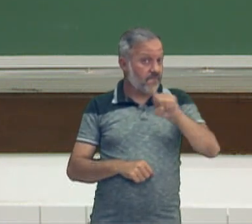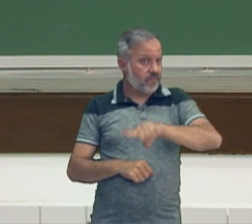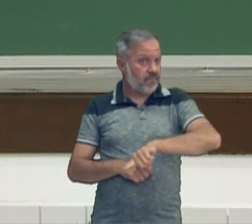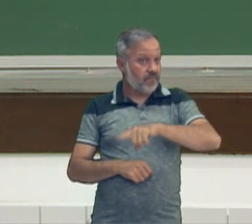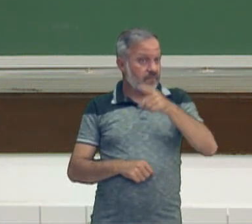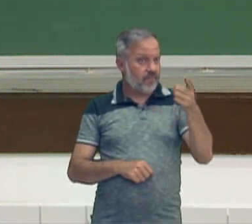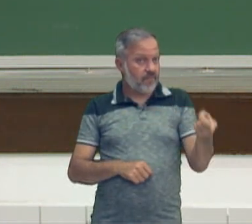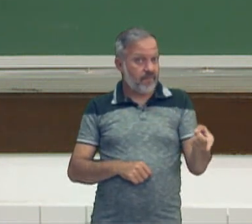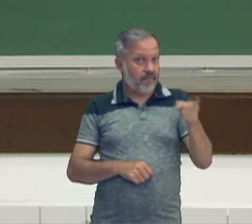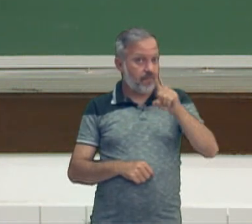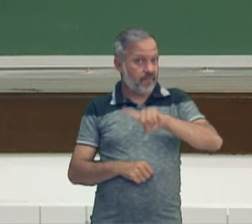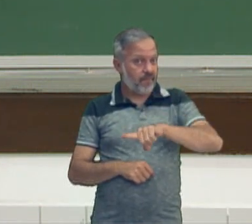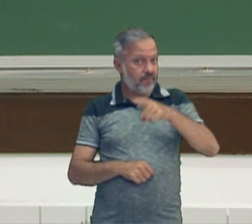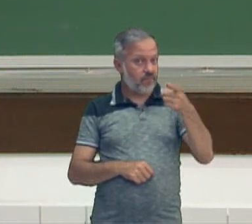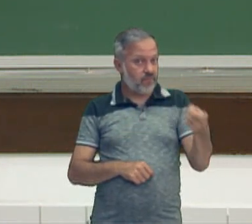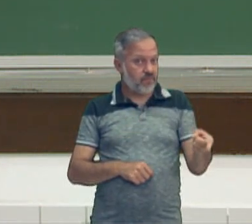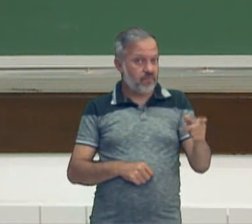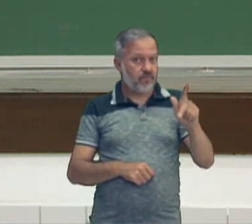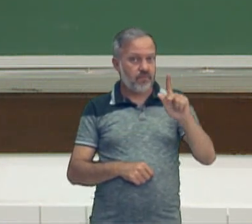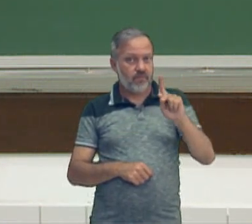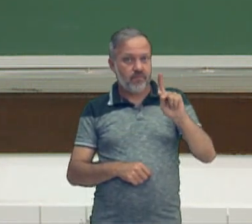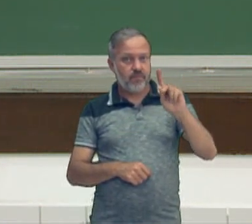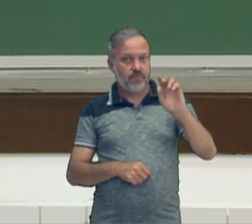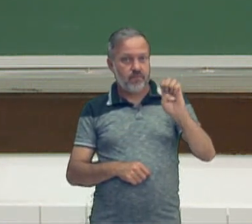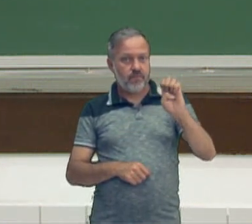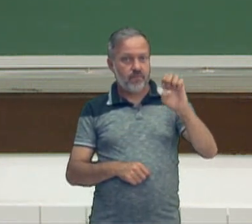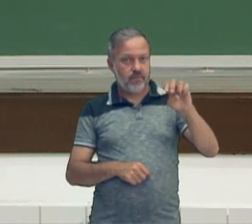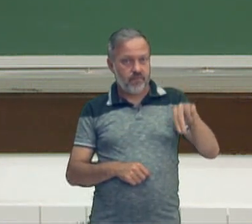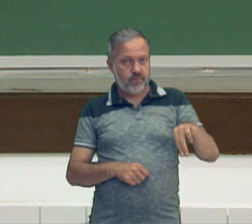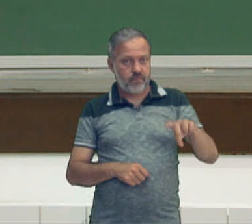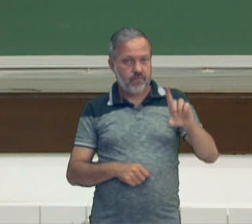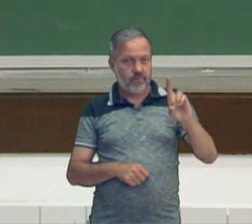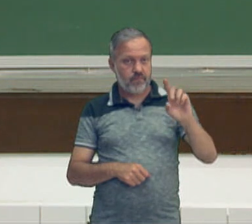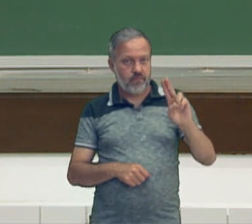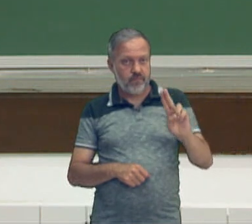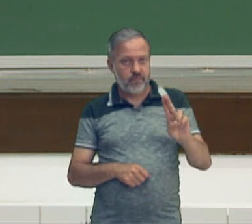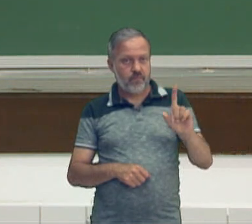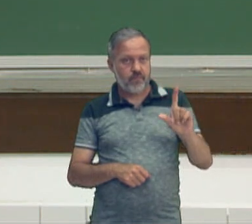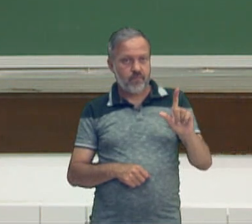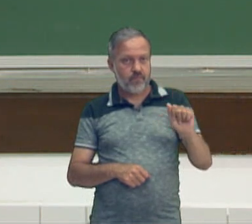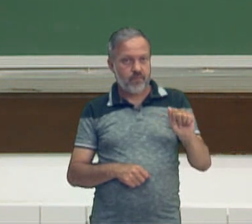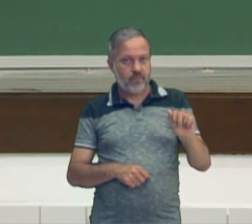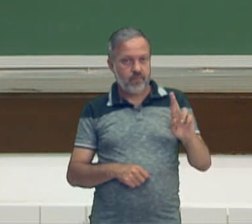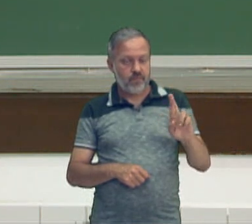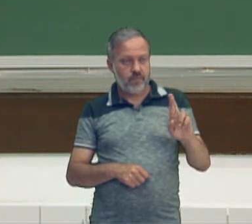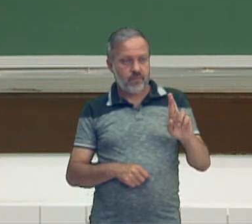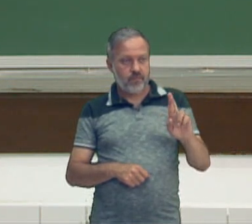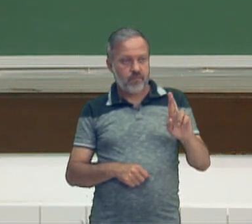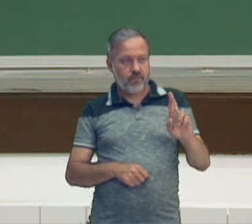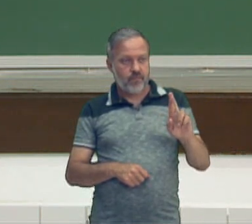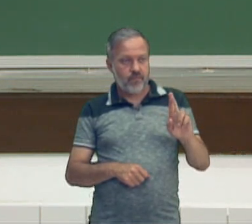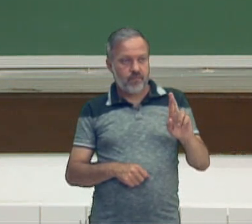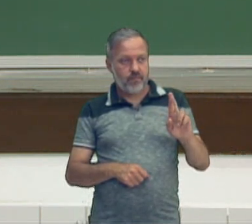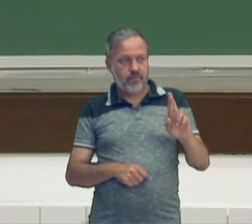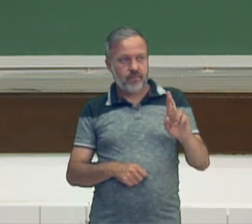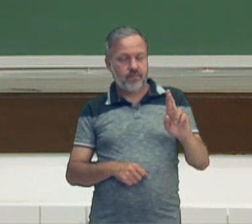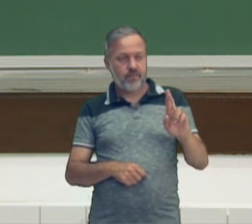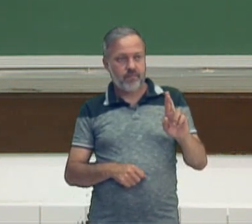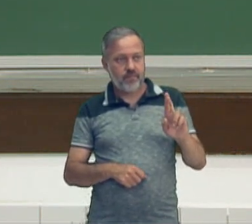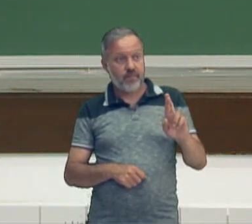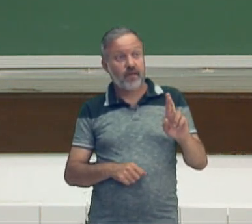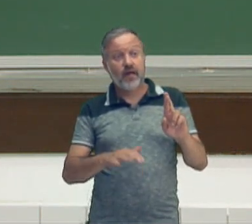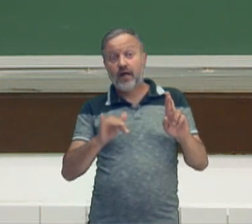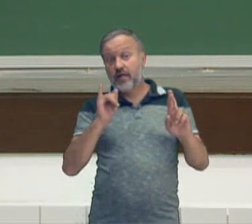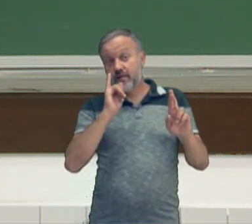também àquela questão de que existem algumas cidades que acabam se atribuindo como cidades